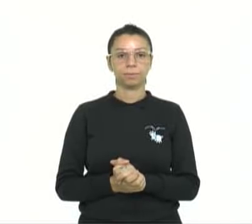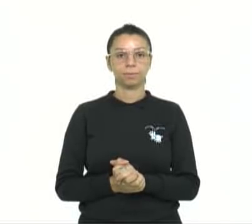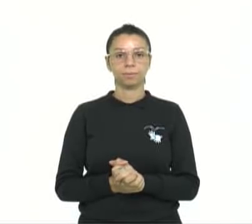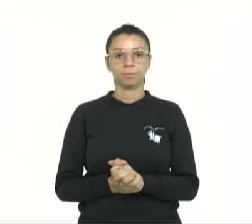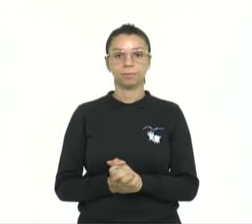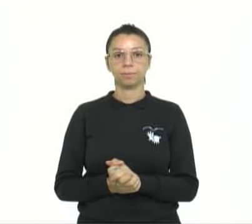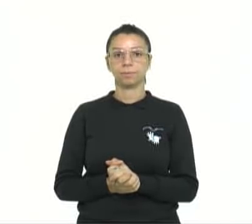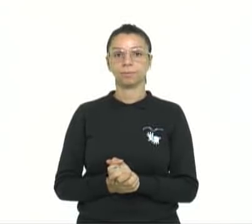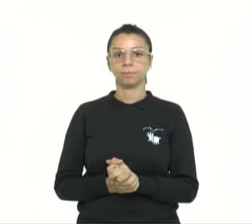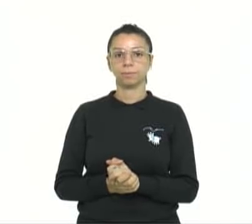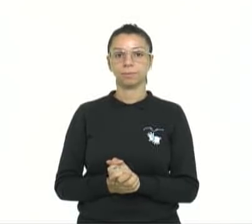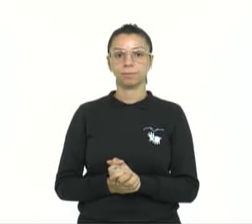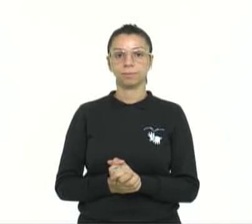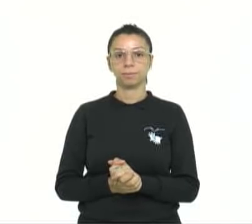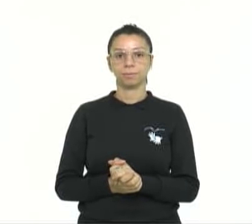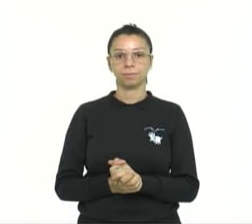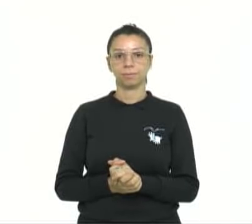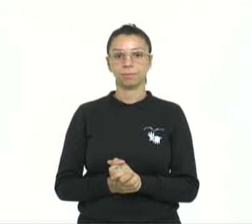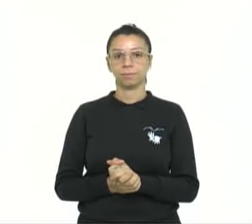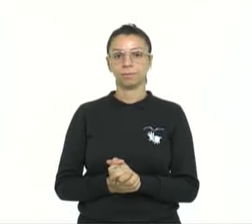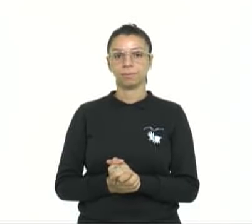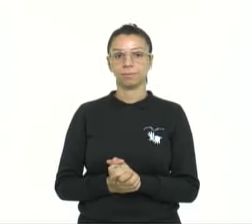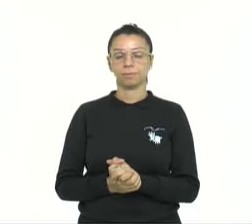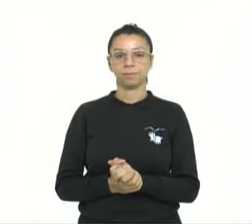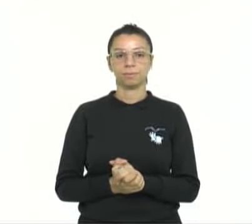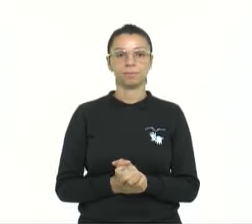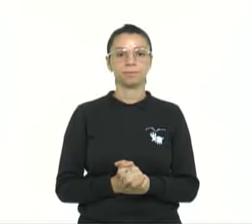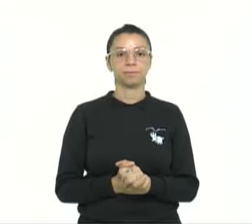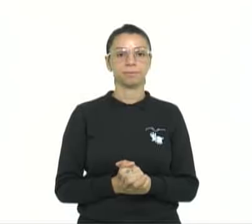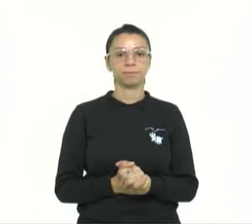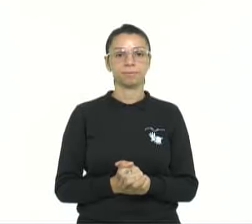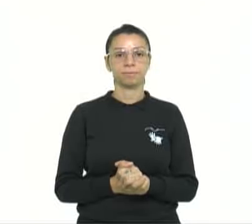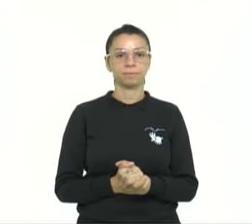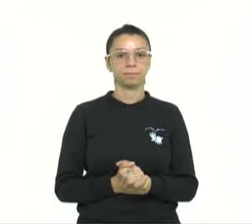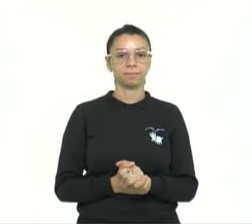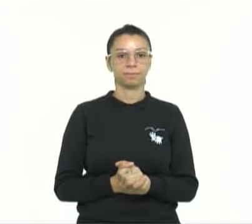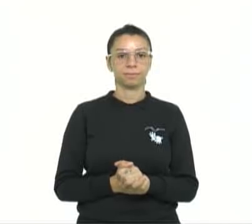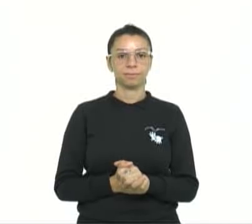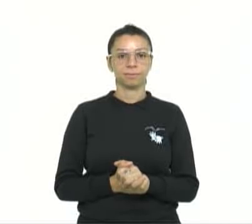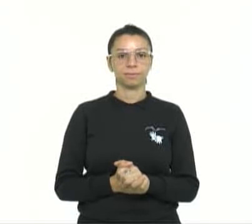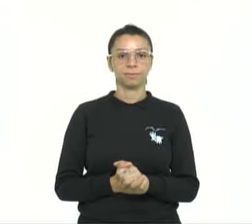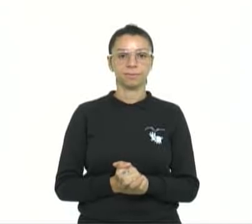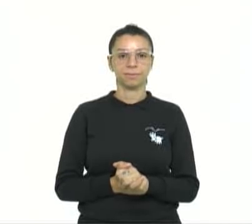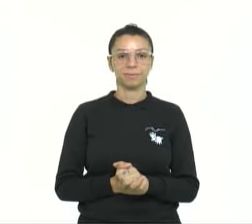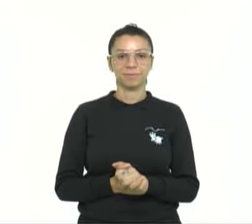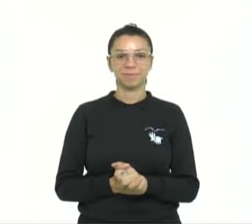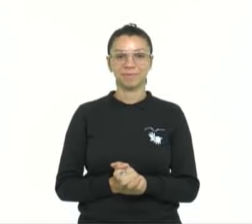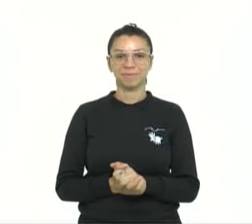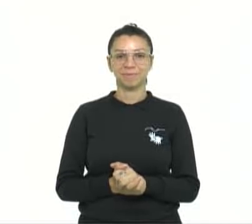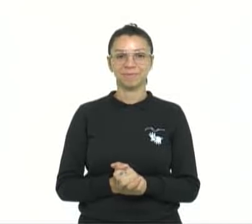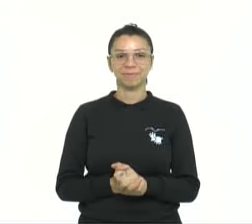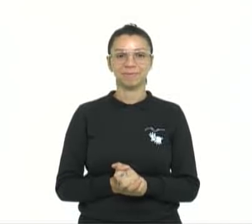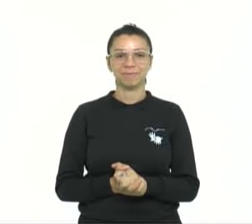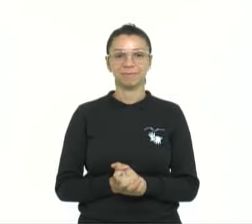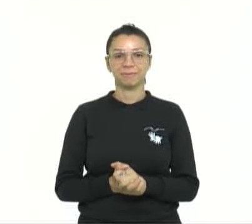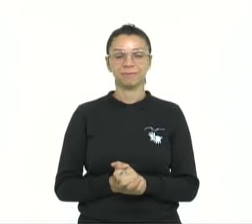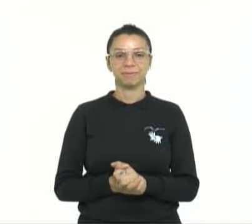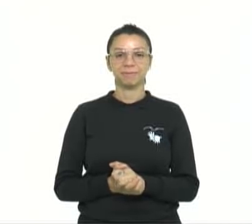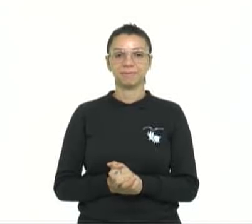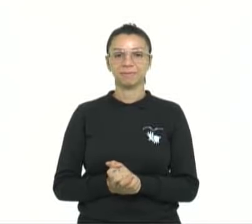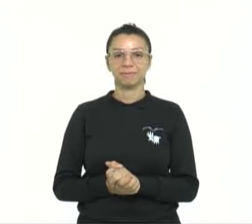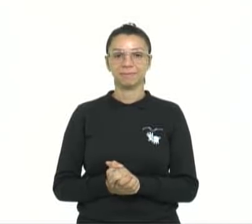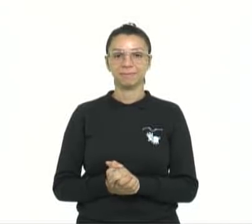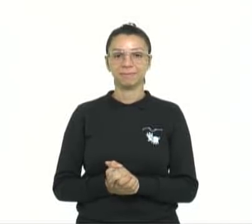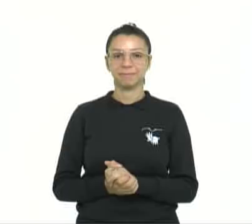member of the Justice League in her homeland, the island nation of the Themyscira. Her official title